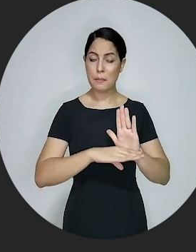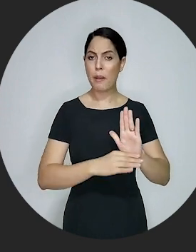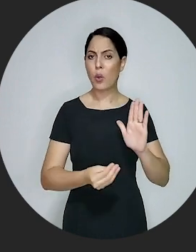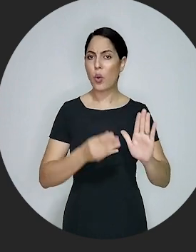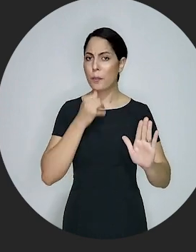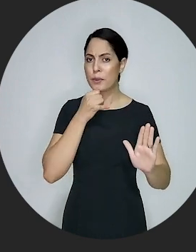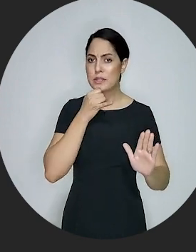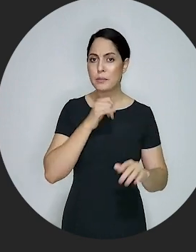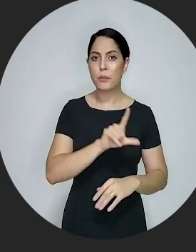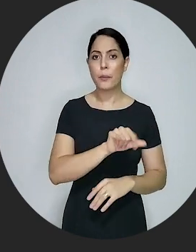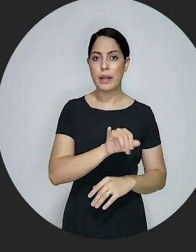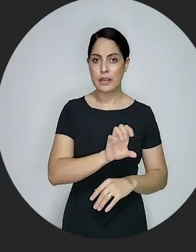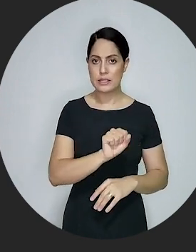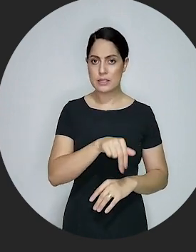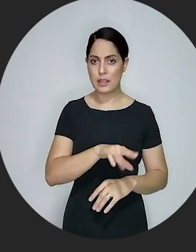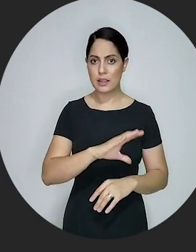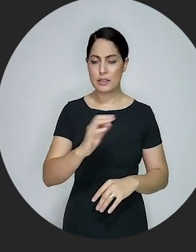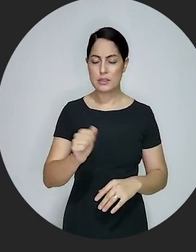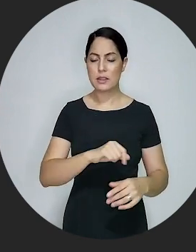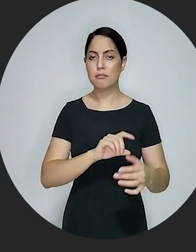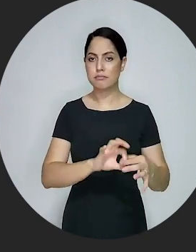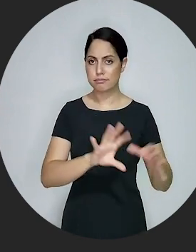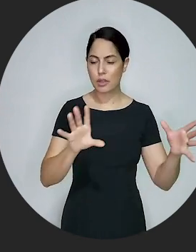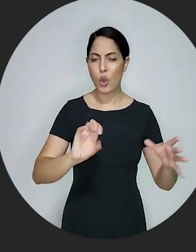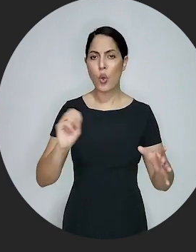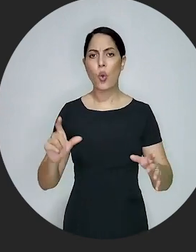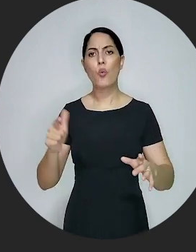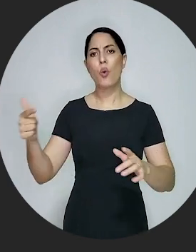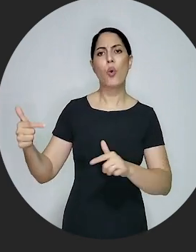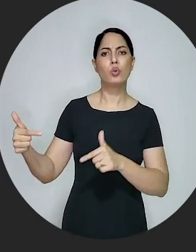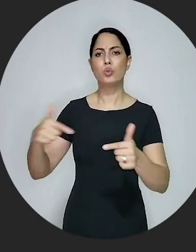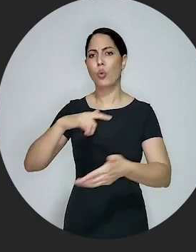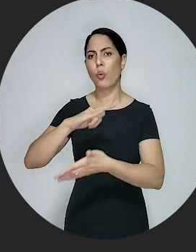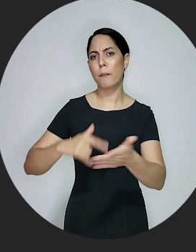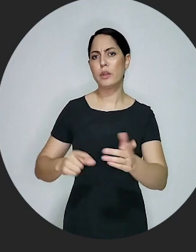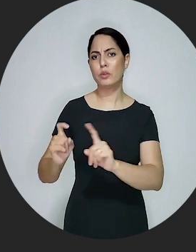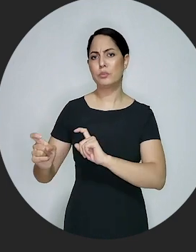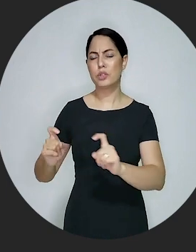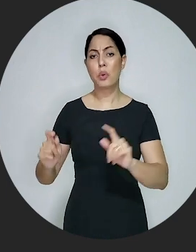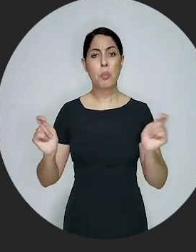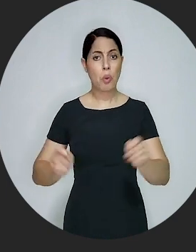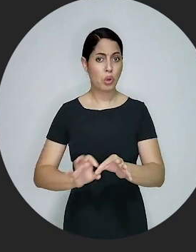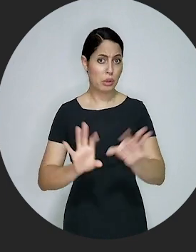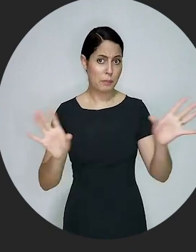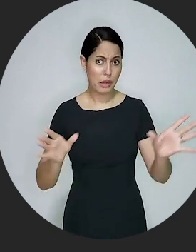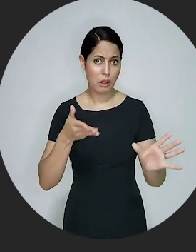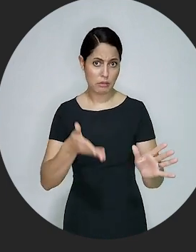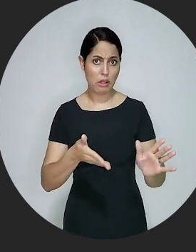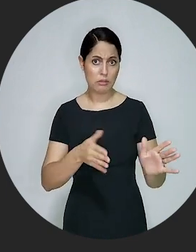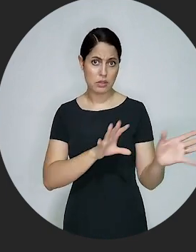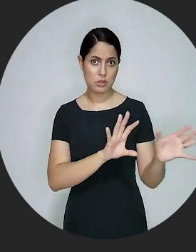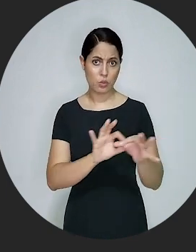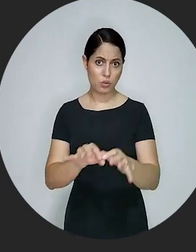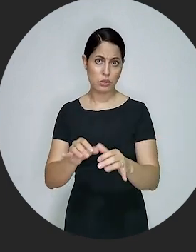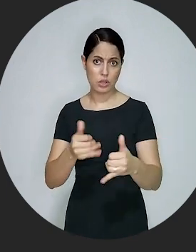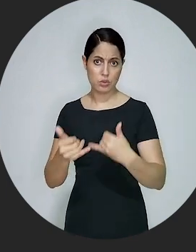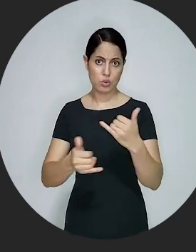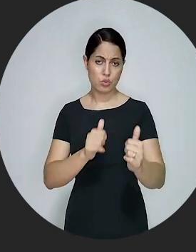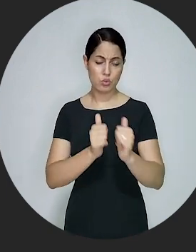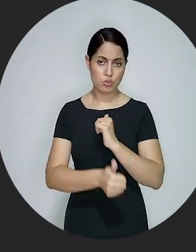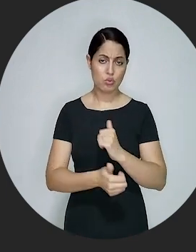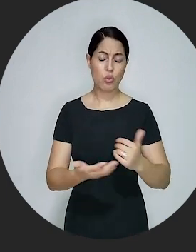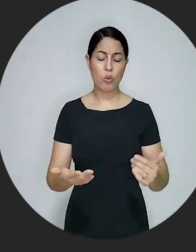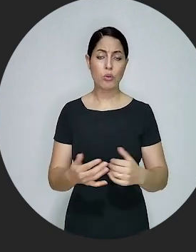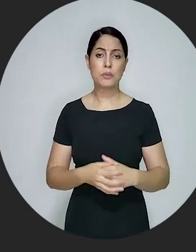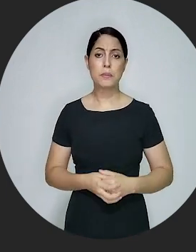legitimação específico, pode ser uma licença, pode ser uma concessão, pode ser qualquer outro ato administrativo, num quadro legal e regulatório definido